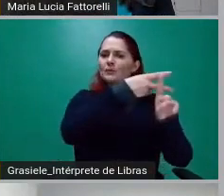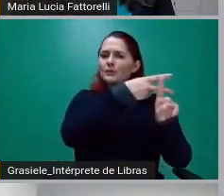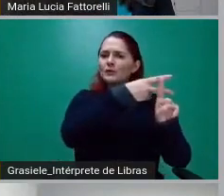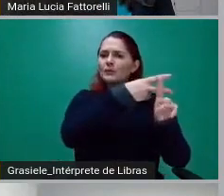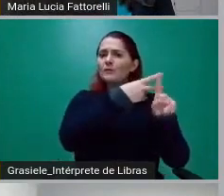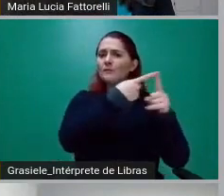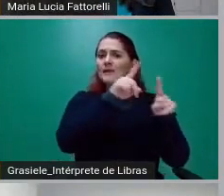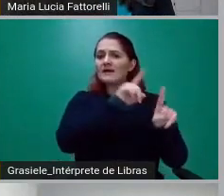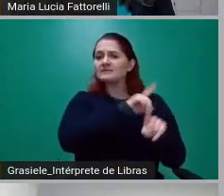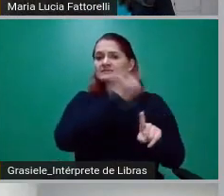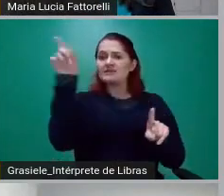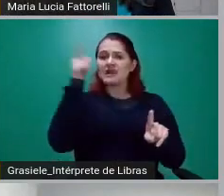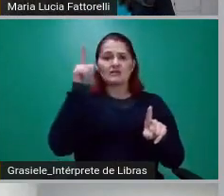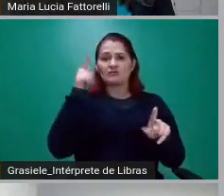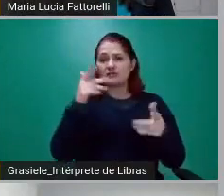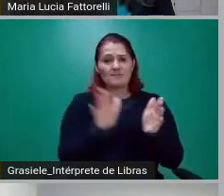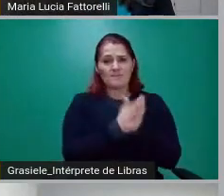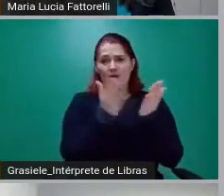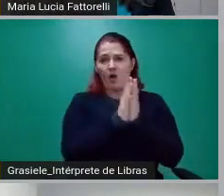há lá a miséria